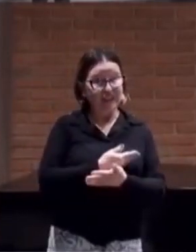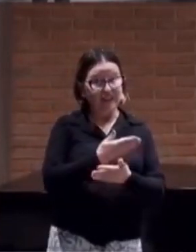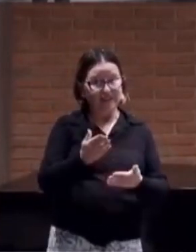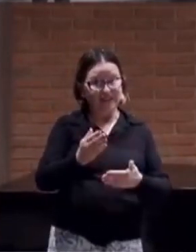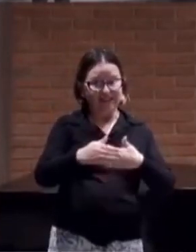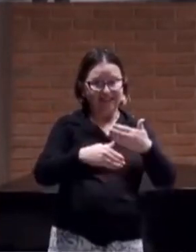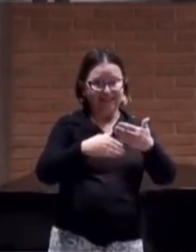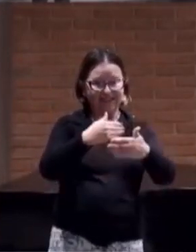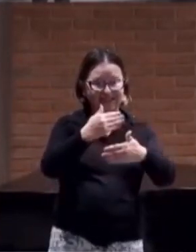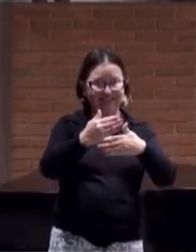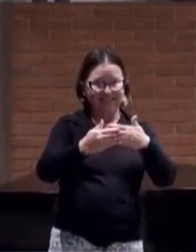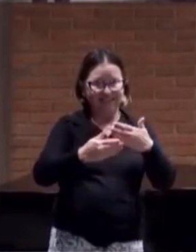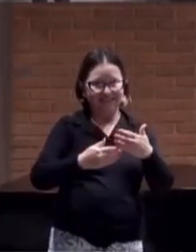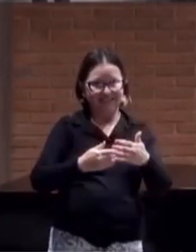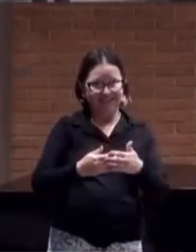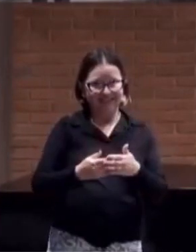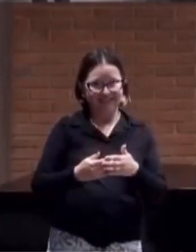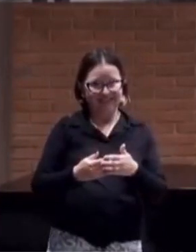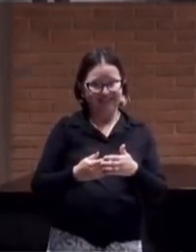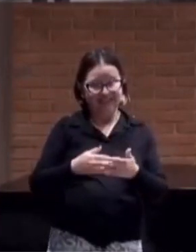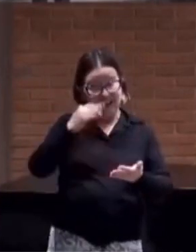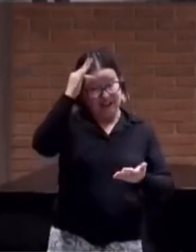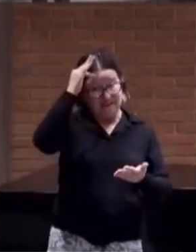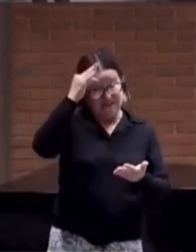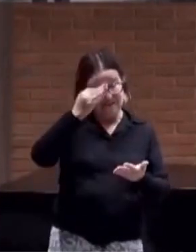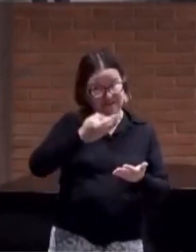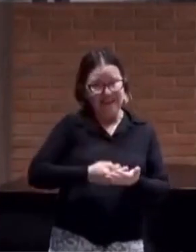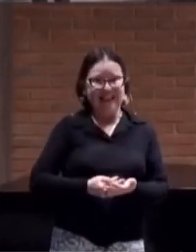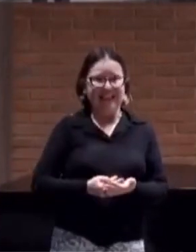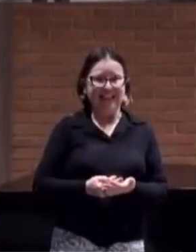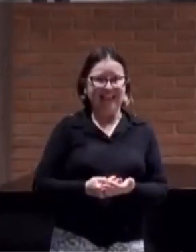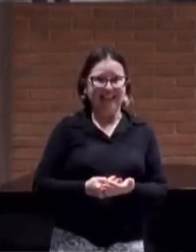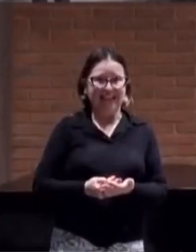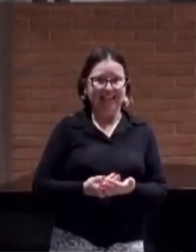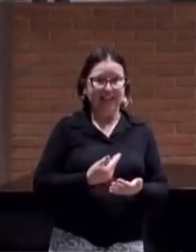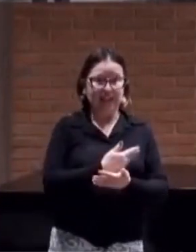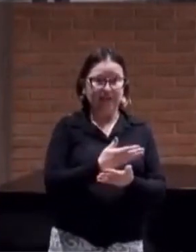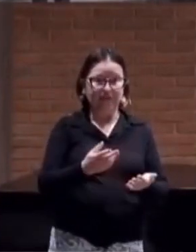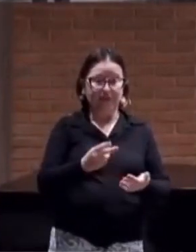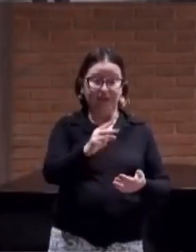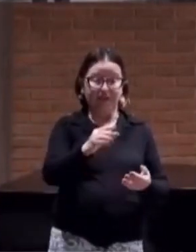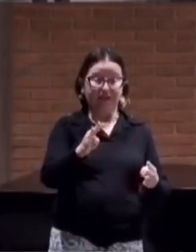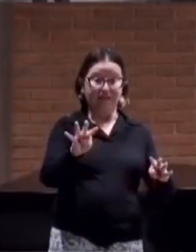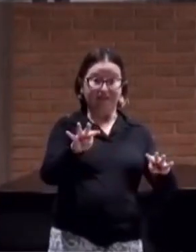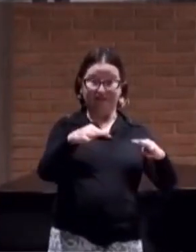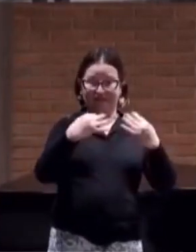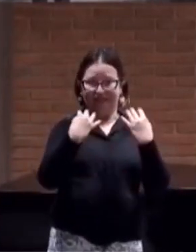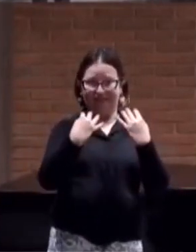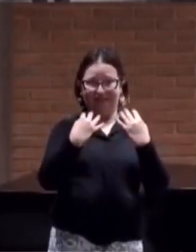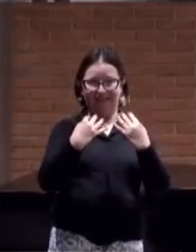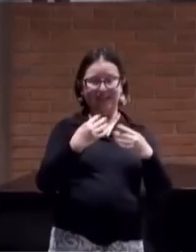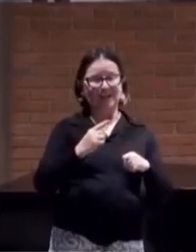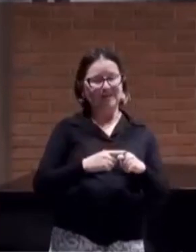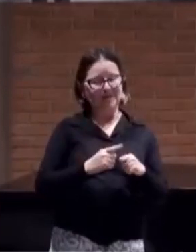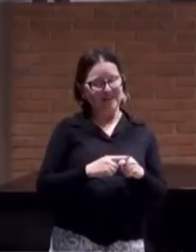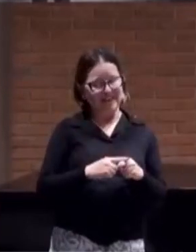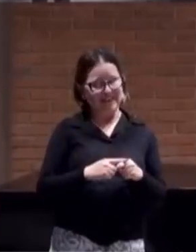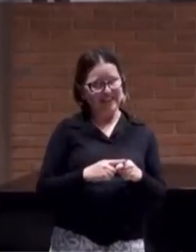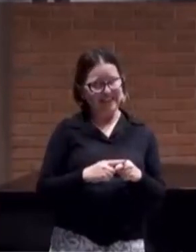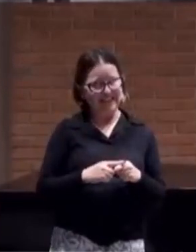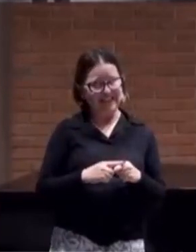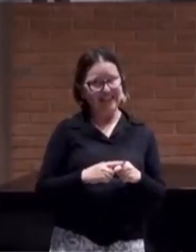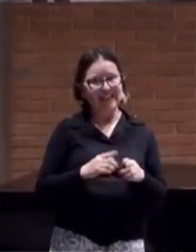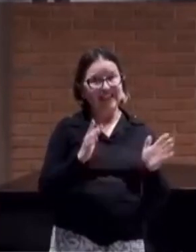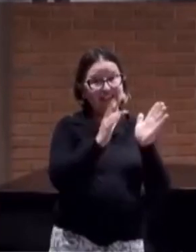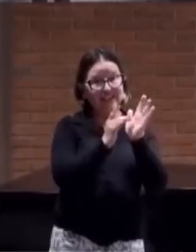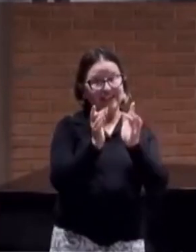o caminho da fé que vocês viram em mim, porque o autor e o consumador da fé é